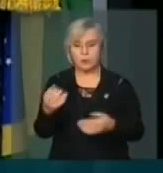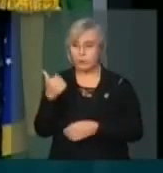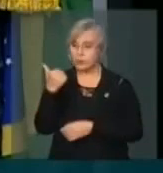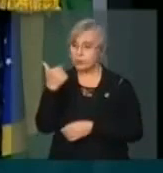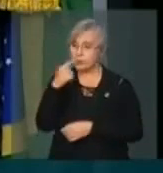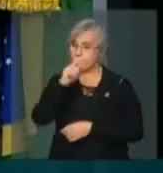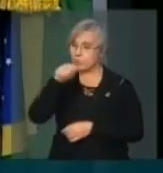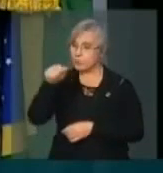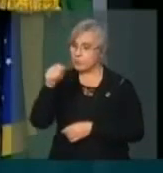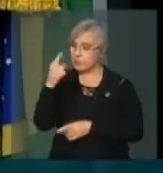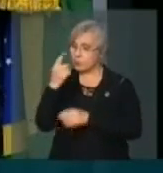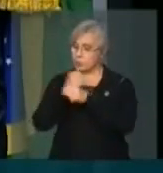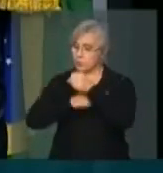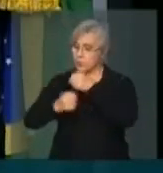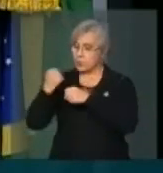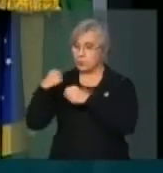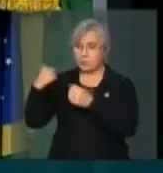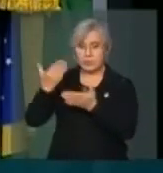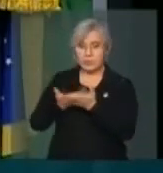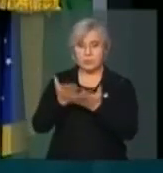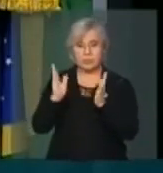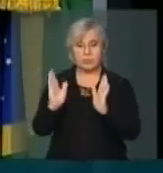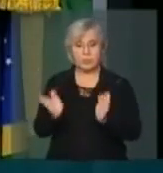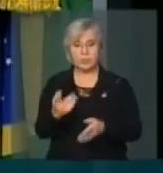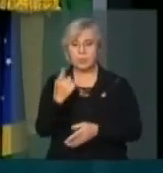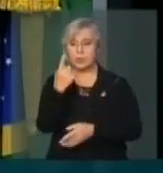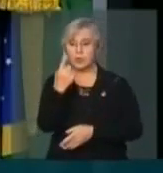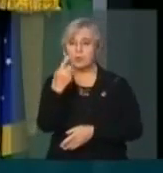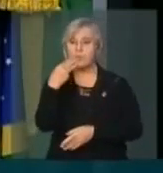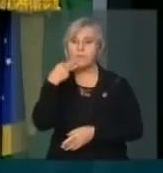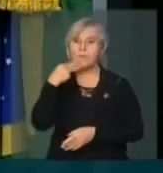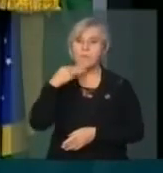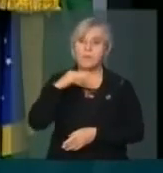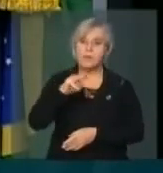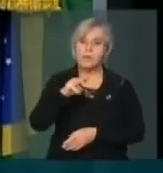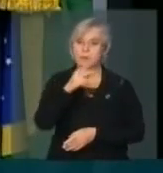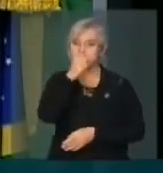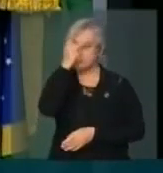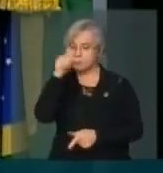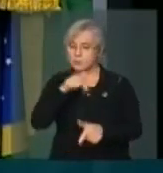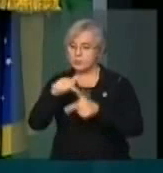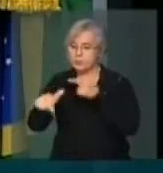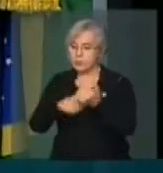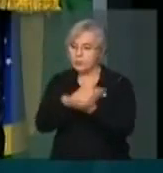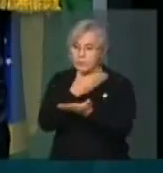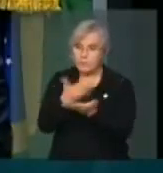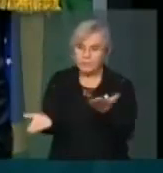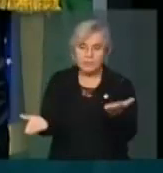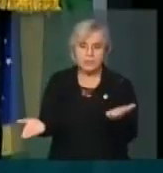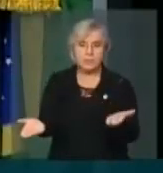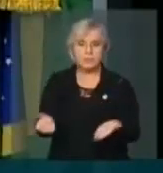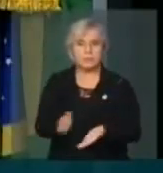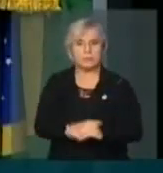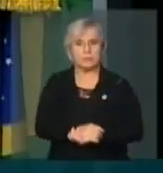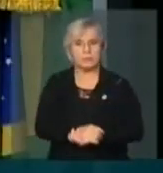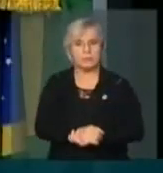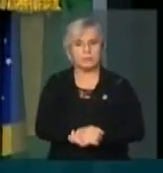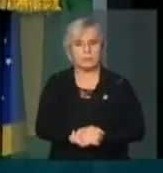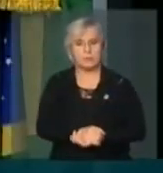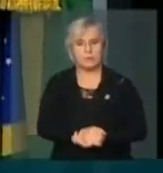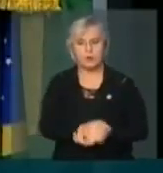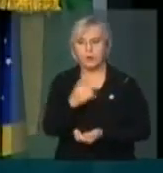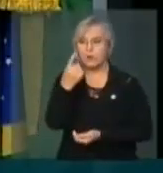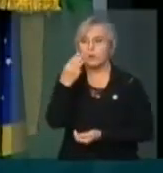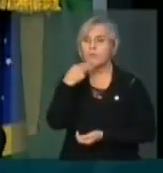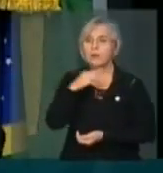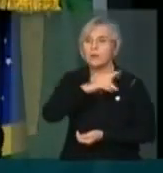12 meses já foram 1 milhão de desempregados com a carteira assinada no Brasil. 1 milhão